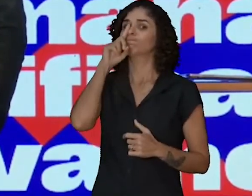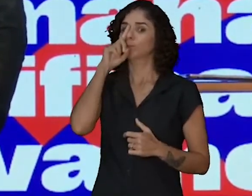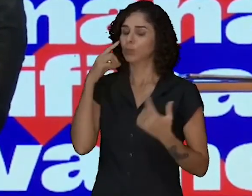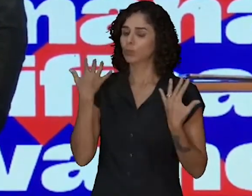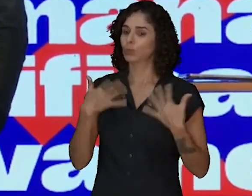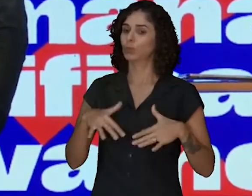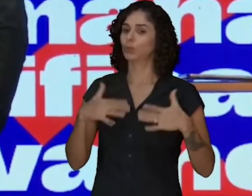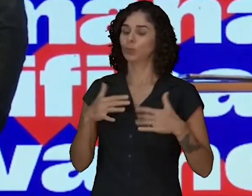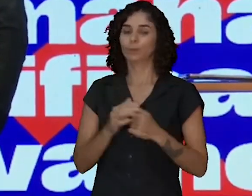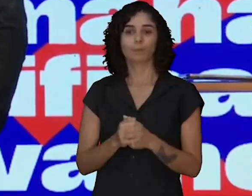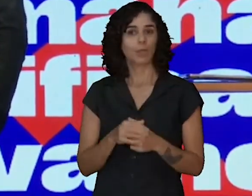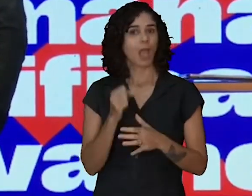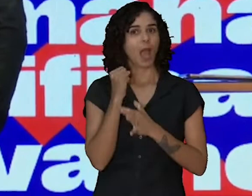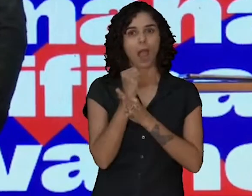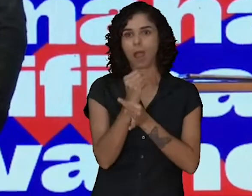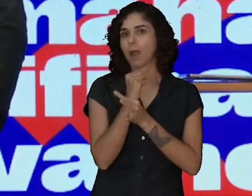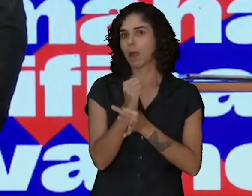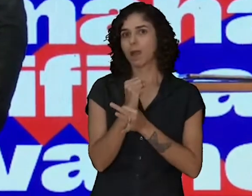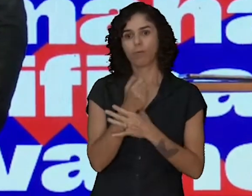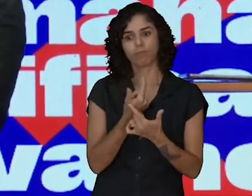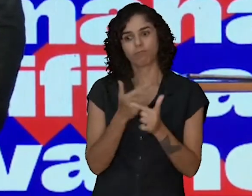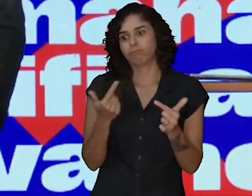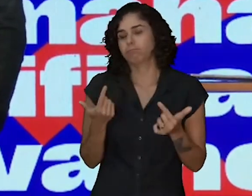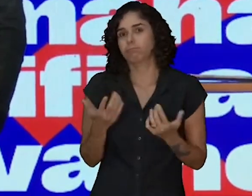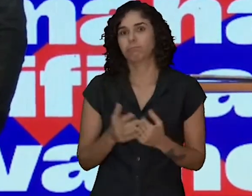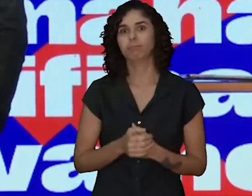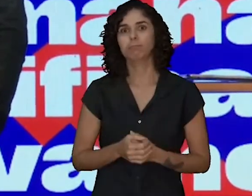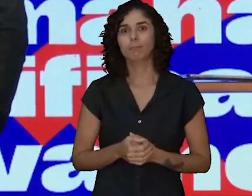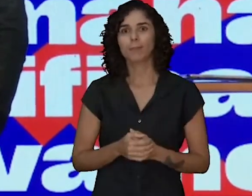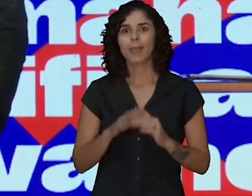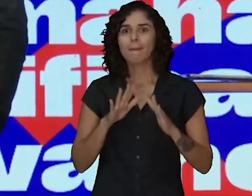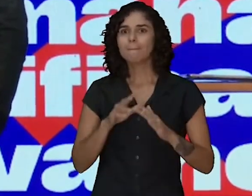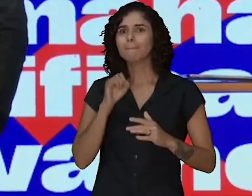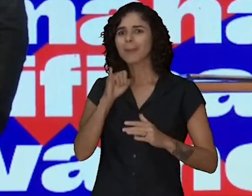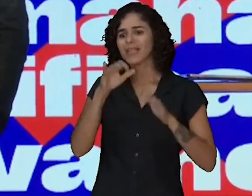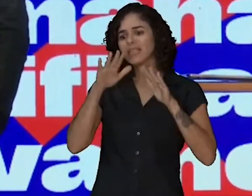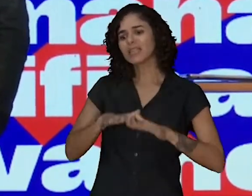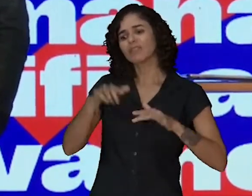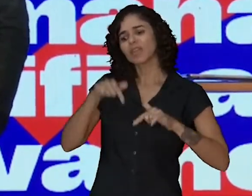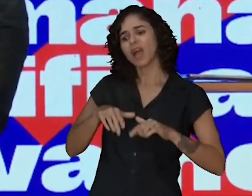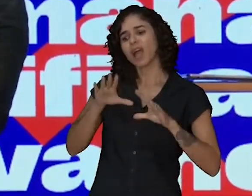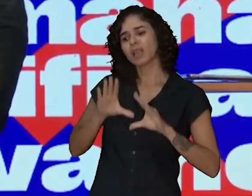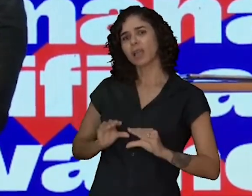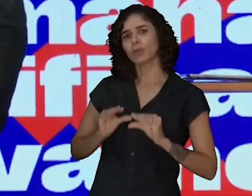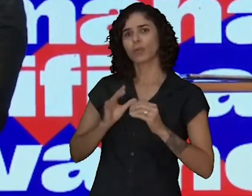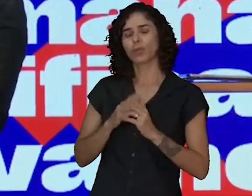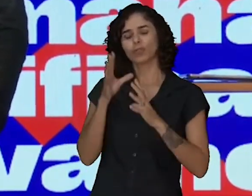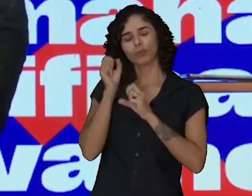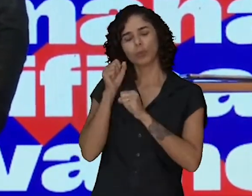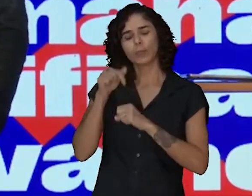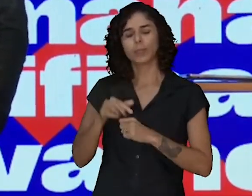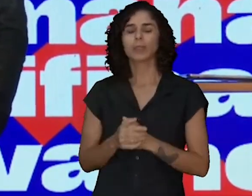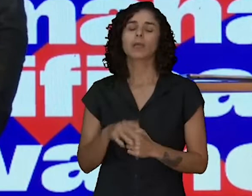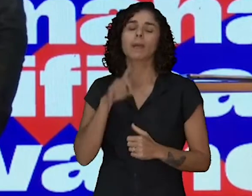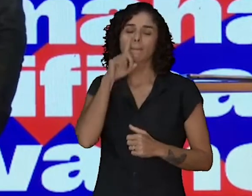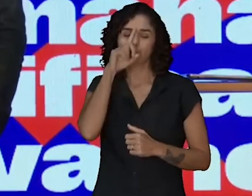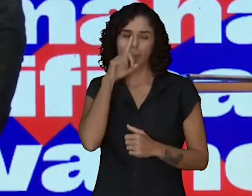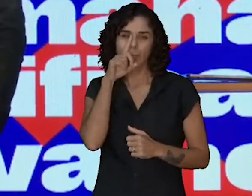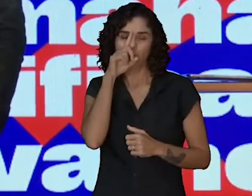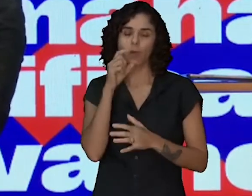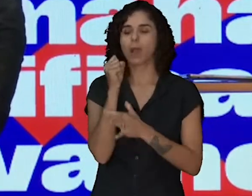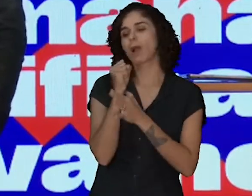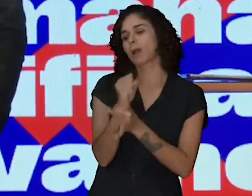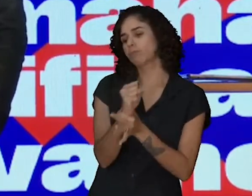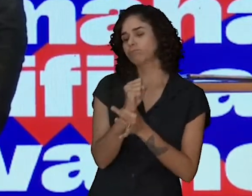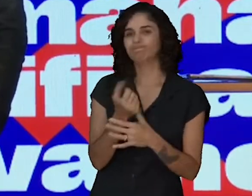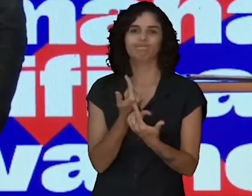garantir a segurança de vocês. E se a gente passar a noite aqui? Ele falou, é um risco muito grande. Não tem como